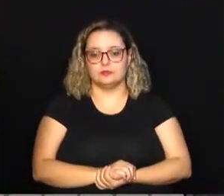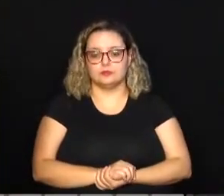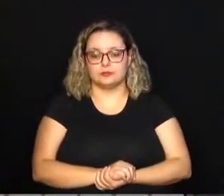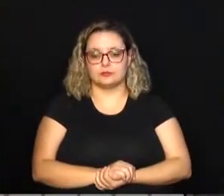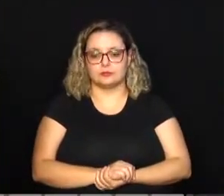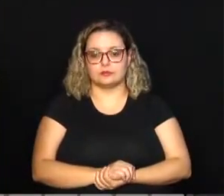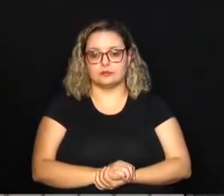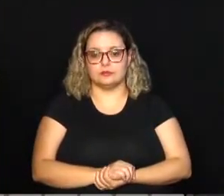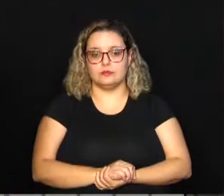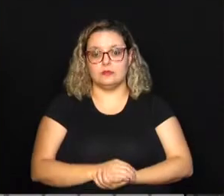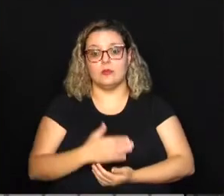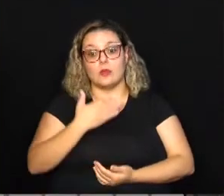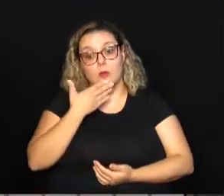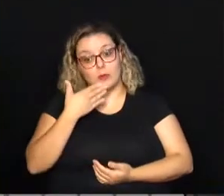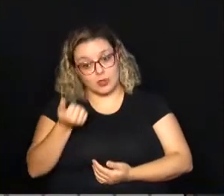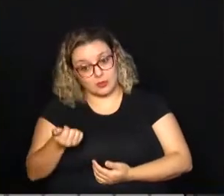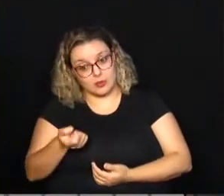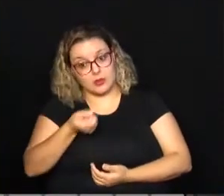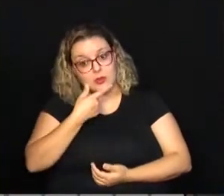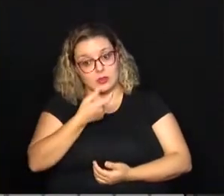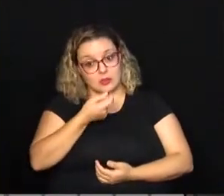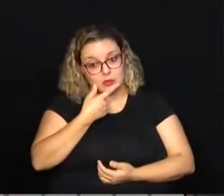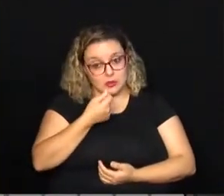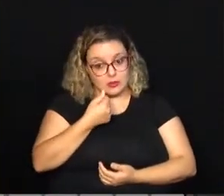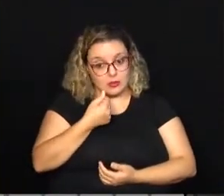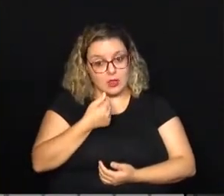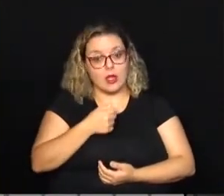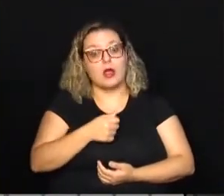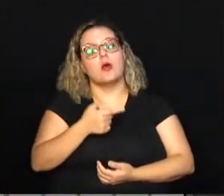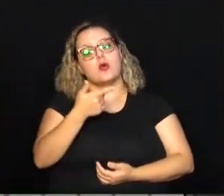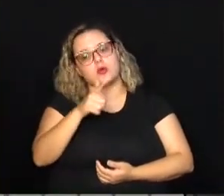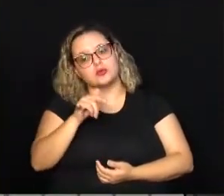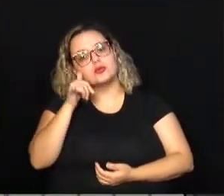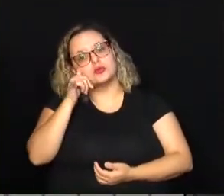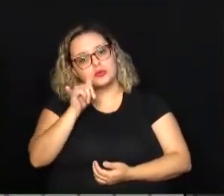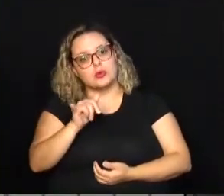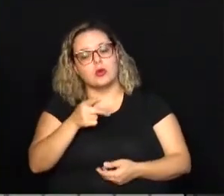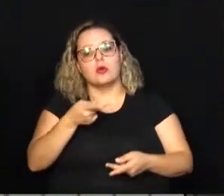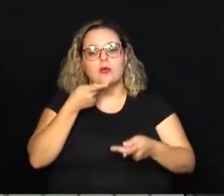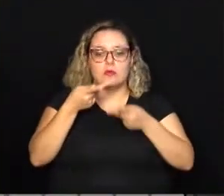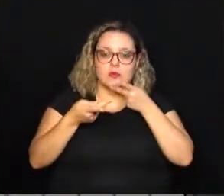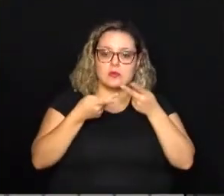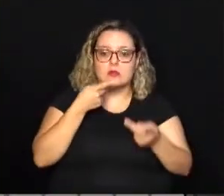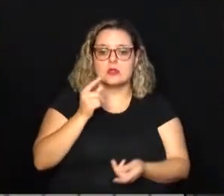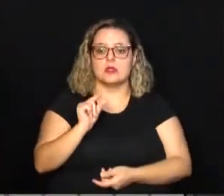o melhor remédio ainda é a prevenção. Então, eu gostaria que o senhor falasse um pouquinho